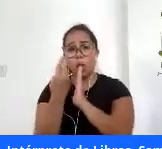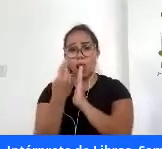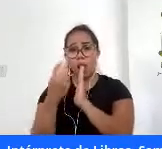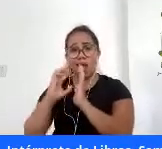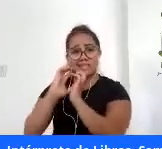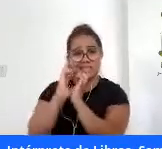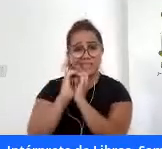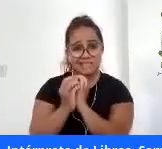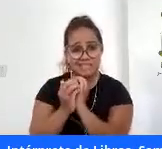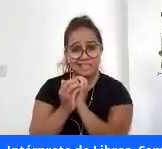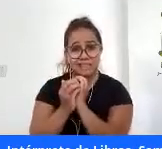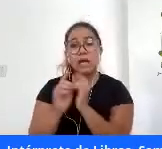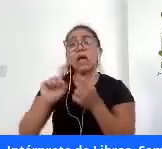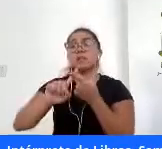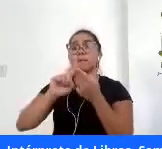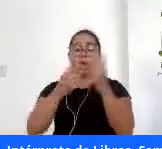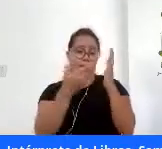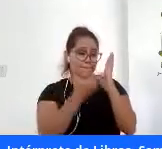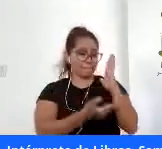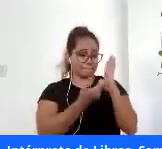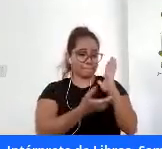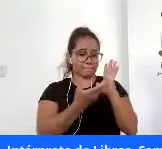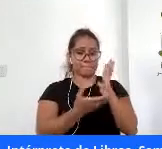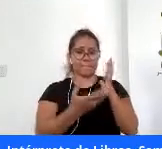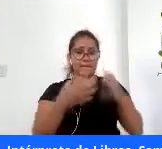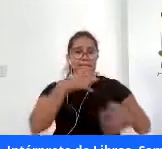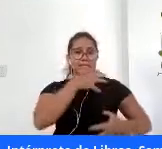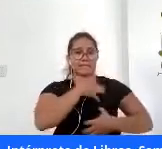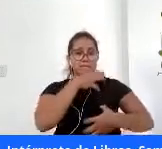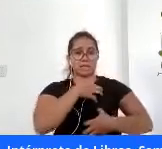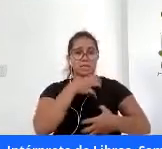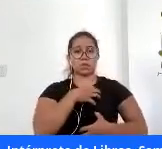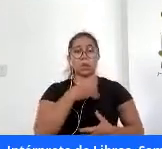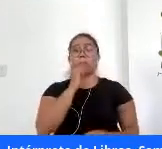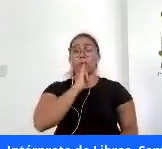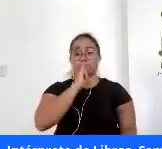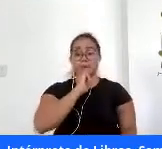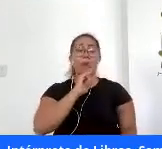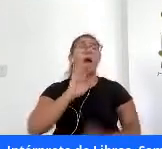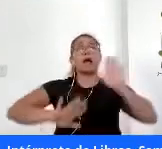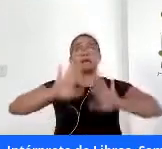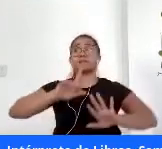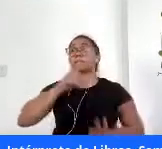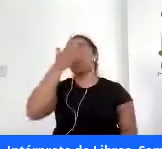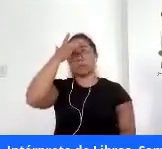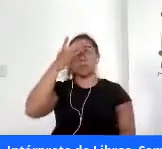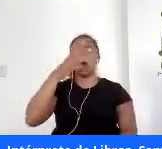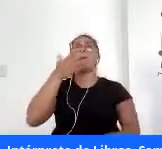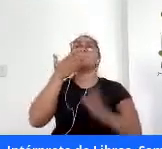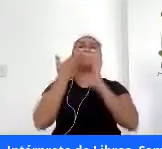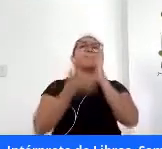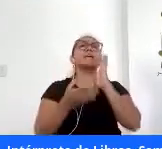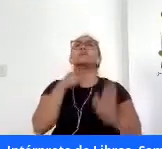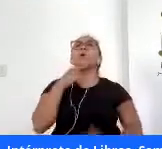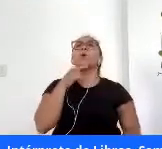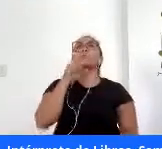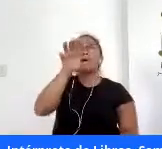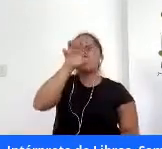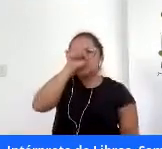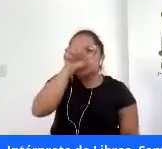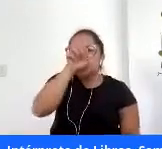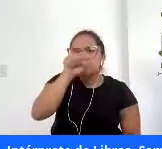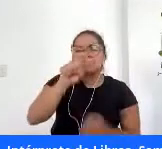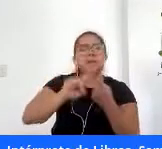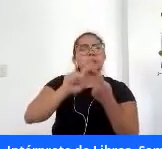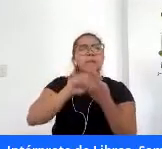das perdas sensoriais, né, a perda sensória, aqui eu trouxe como exemplo a perda do olfato, também tem a perda do paladar, como está sendo muito falado